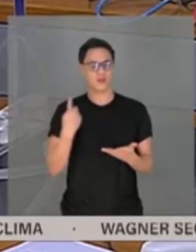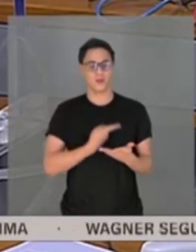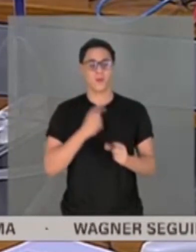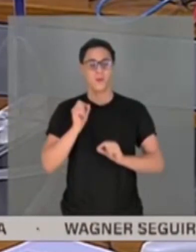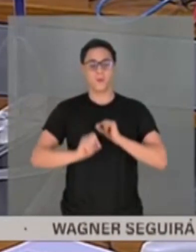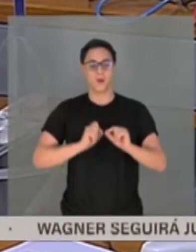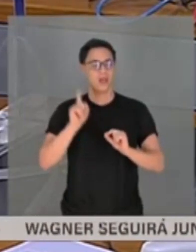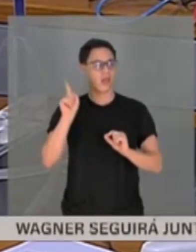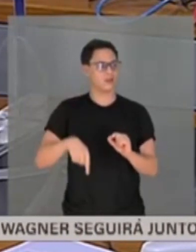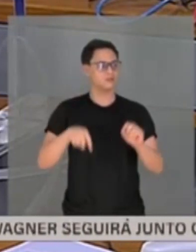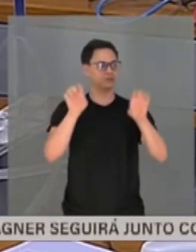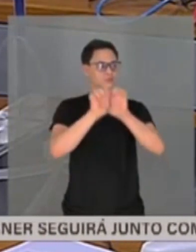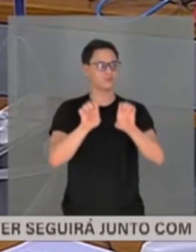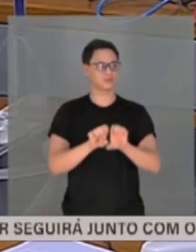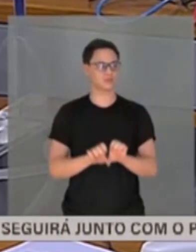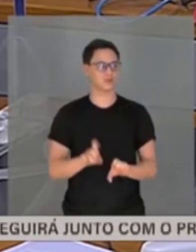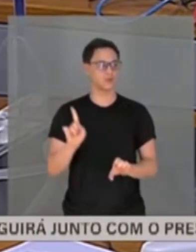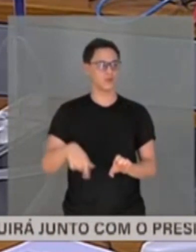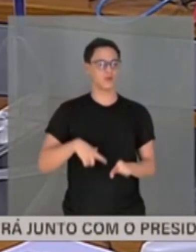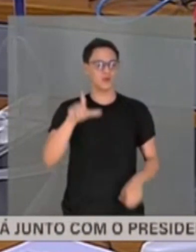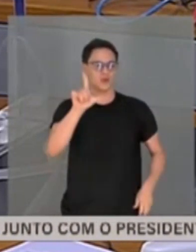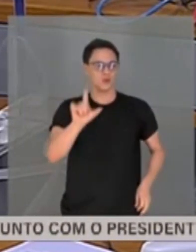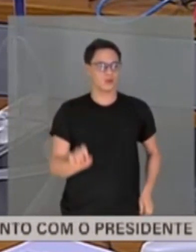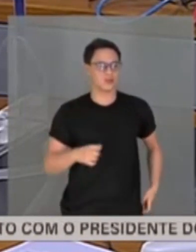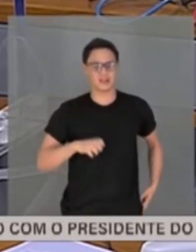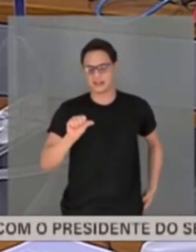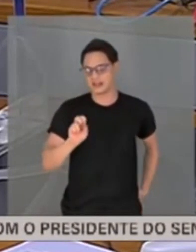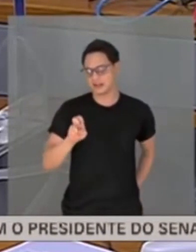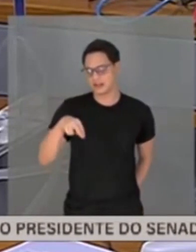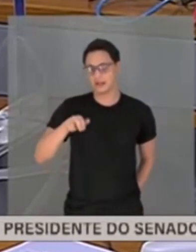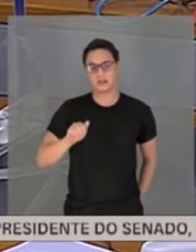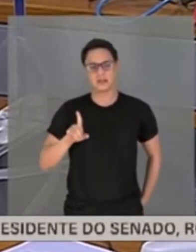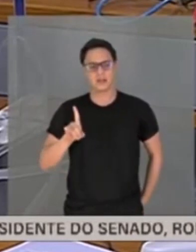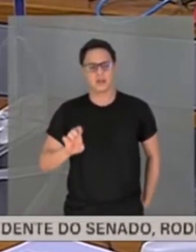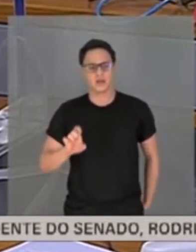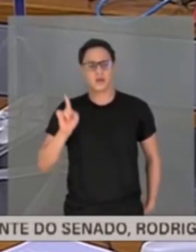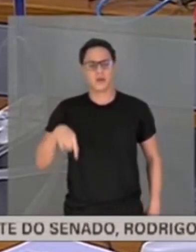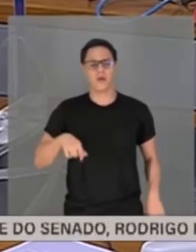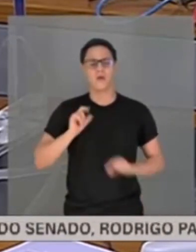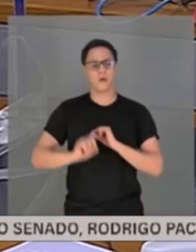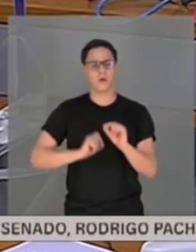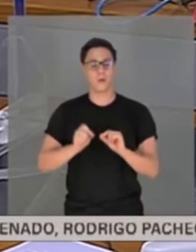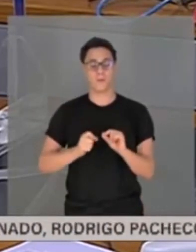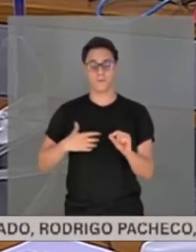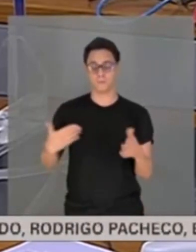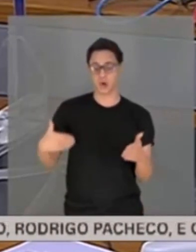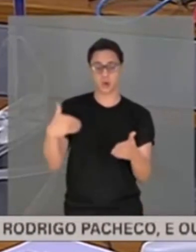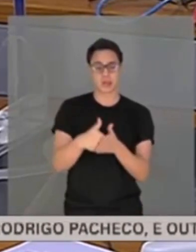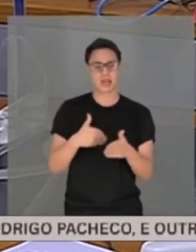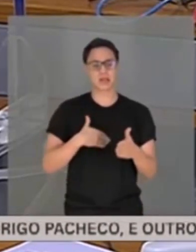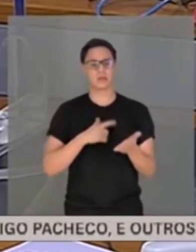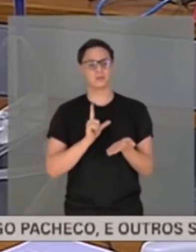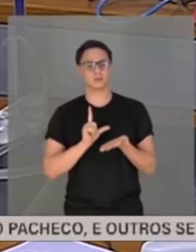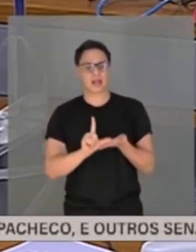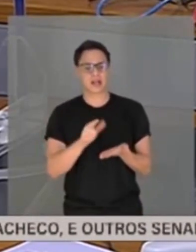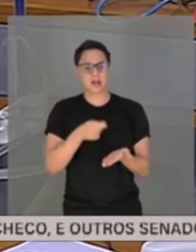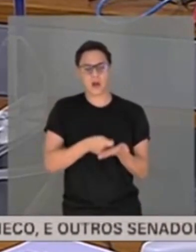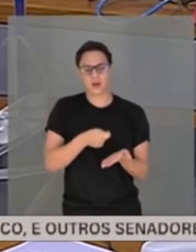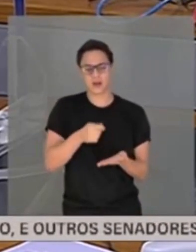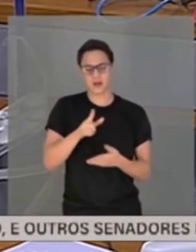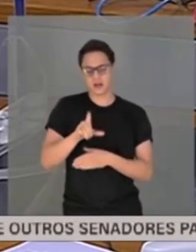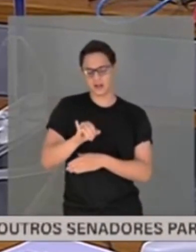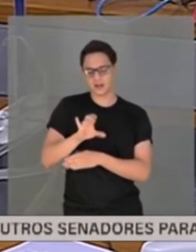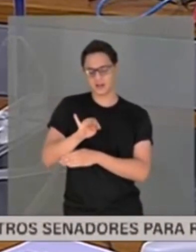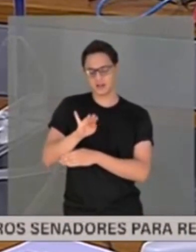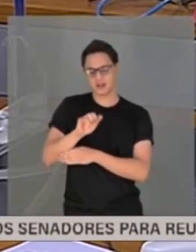a estruturação da logística pela SENAD e é feito o processo licitatório para ser vitorioso do processo licitatório,